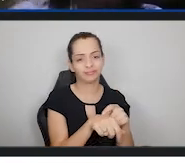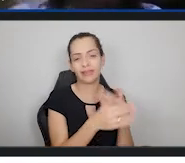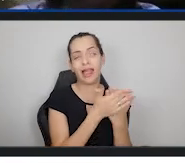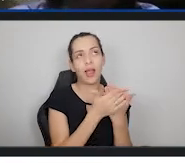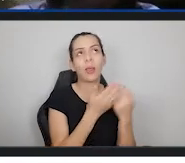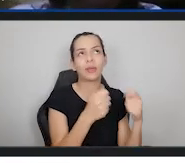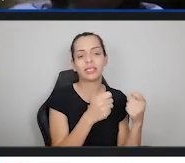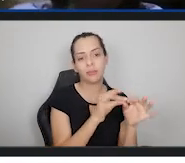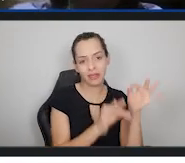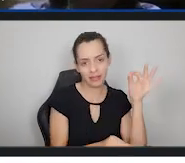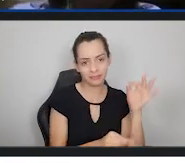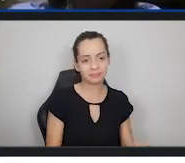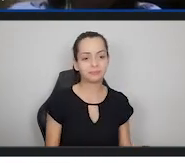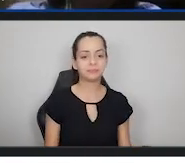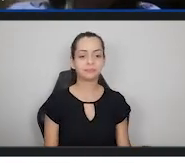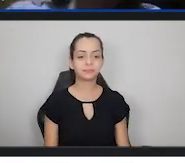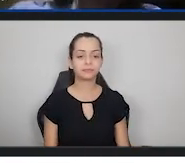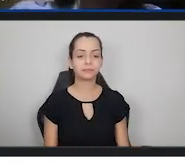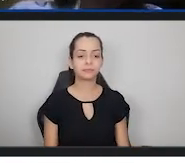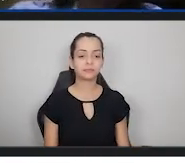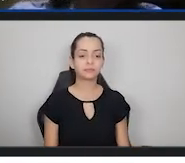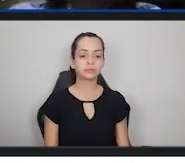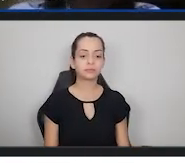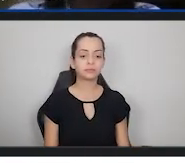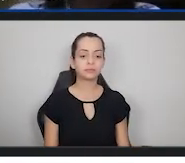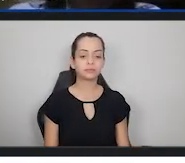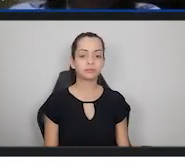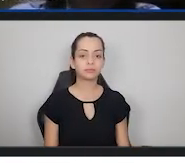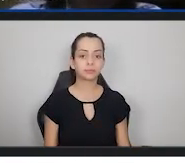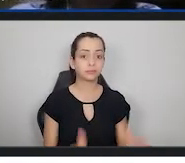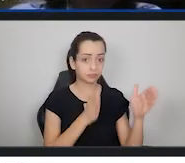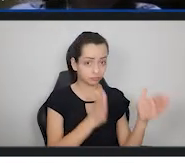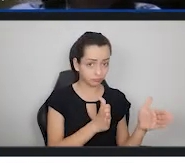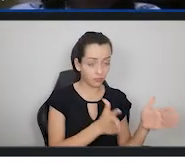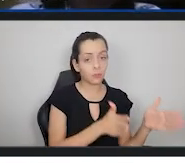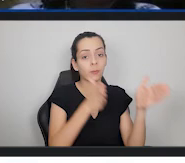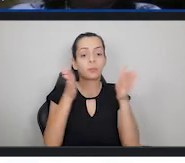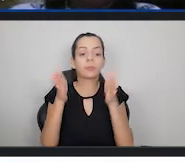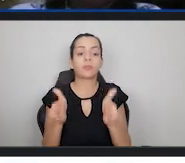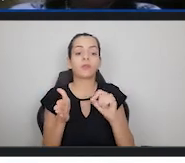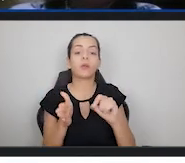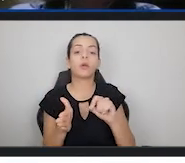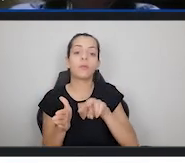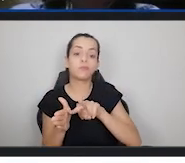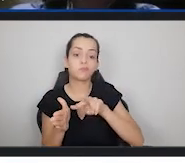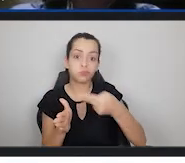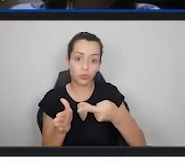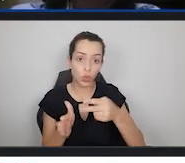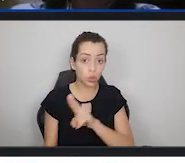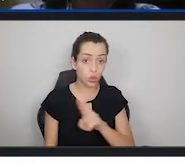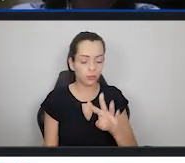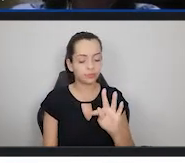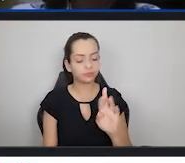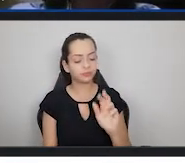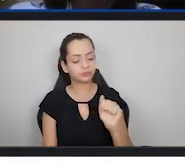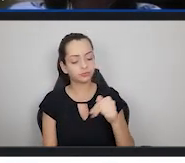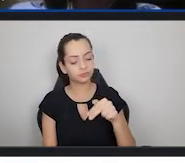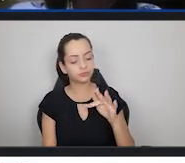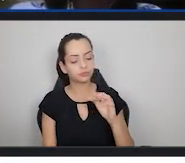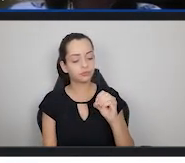tem várias possibilidades. Para falar de subestação, a gente precisaria de uma aula para falar especificamente de